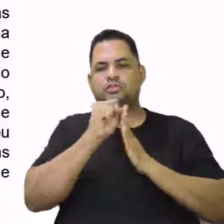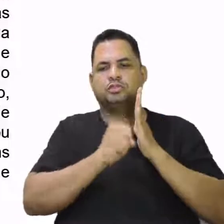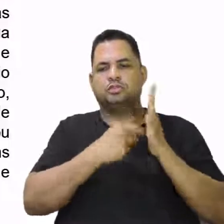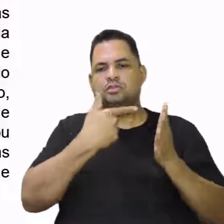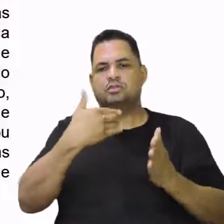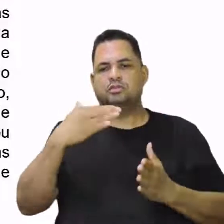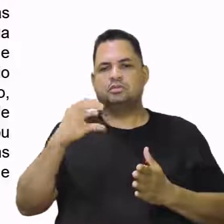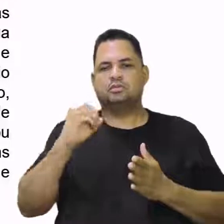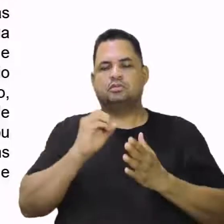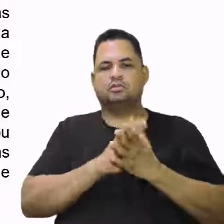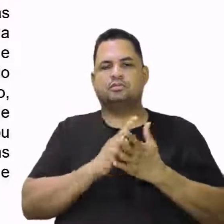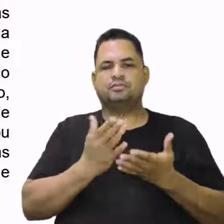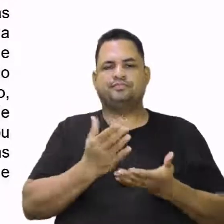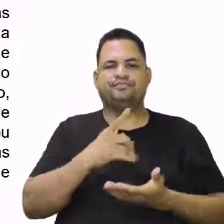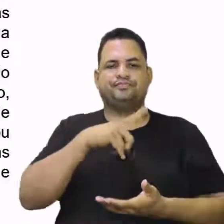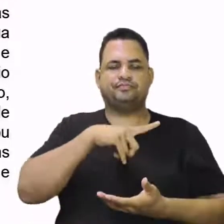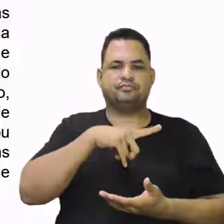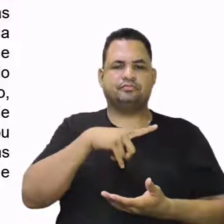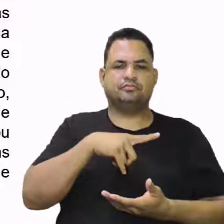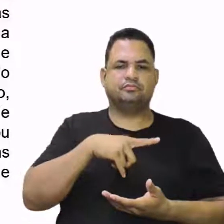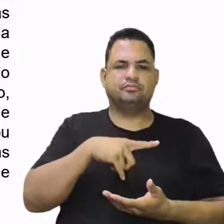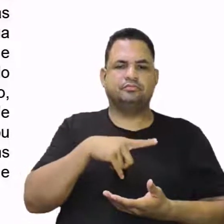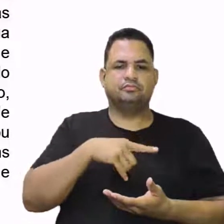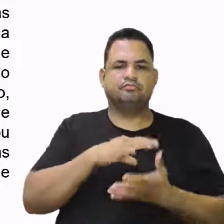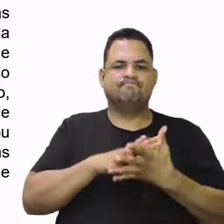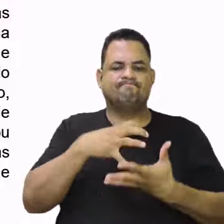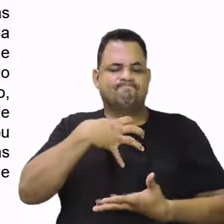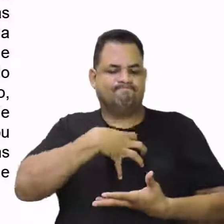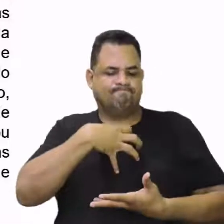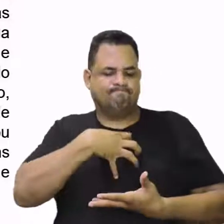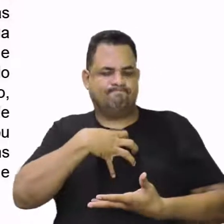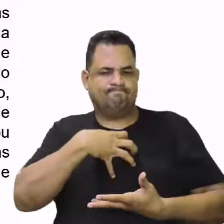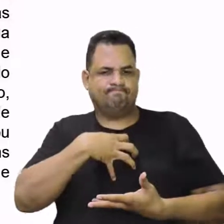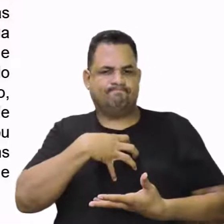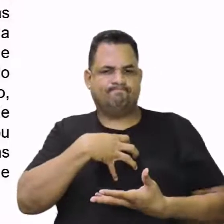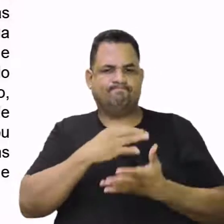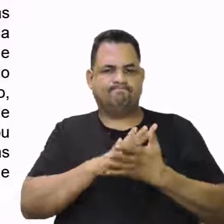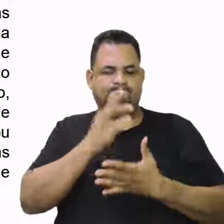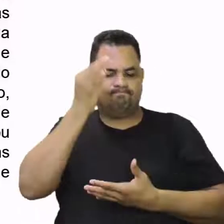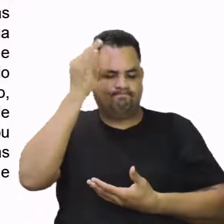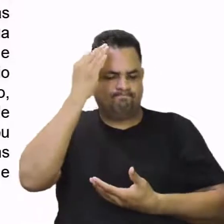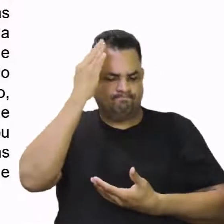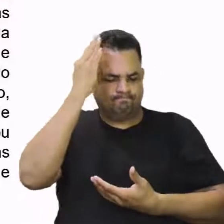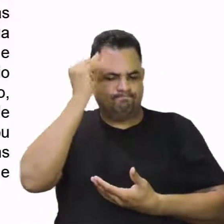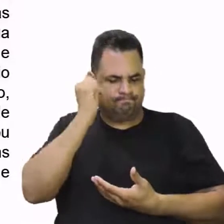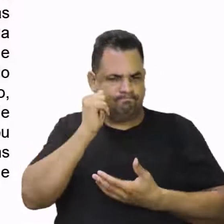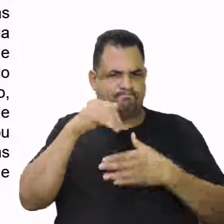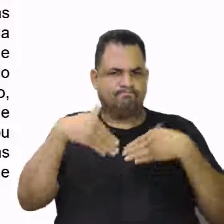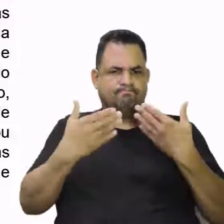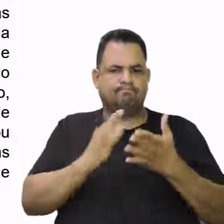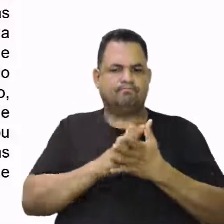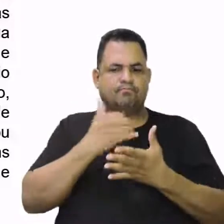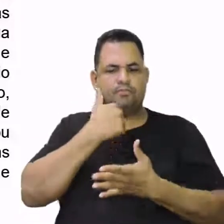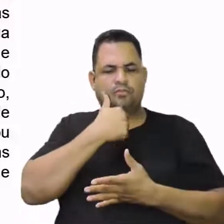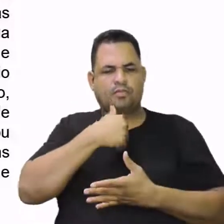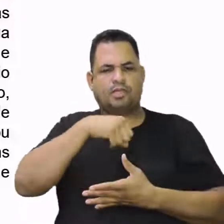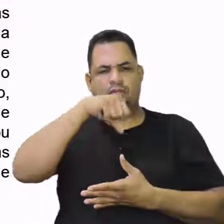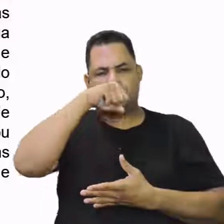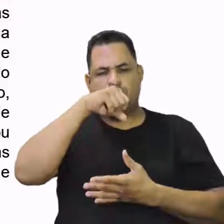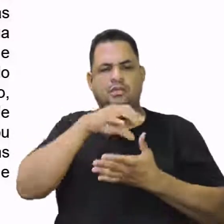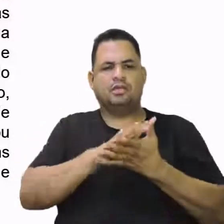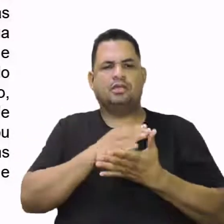aí. Então, elas têm essa sensação, essa certeza que a mãe, a filha e a neta